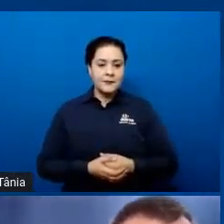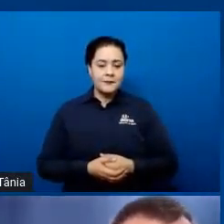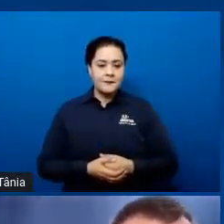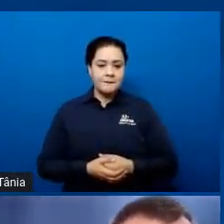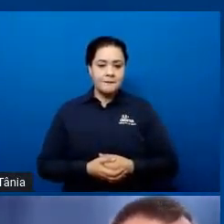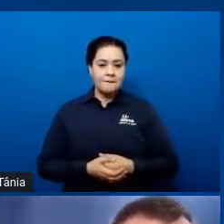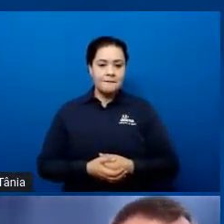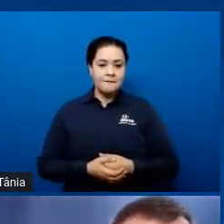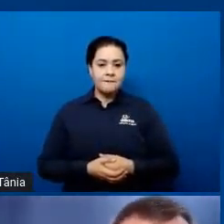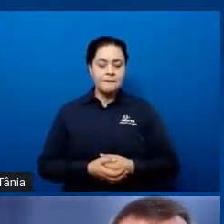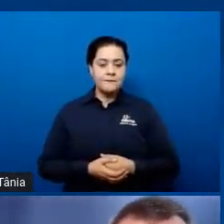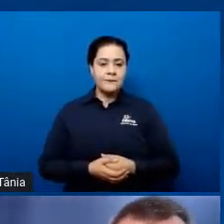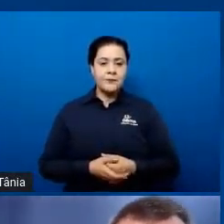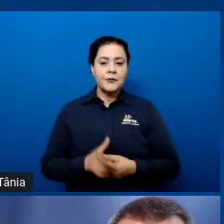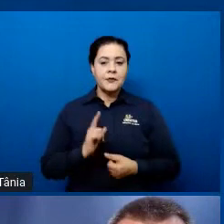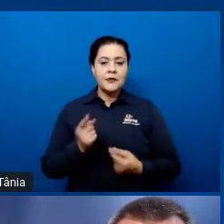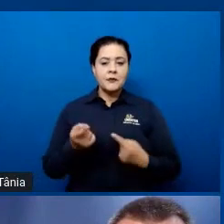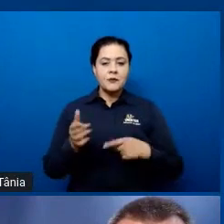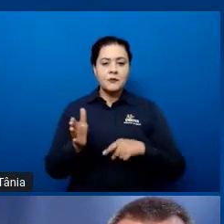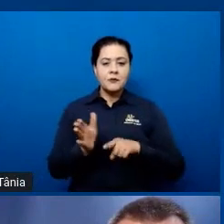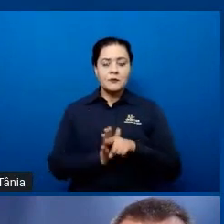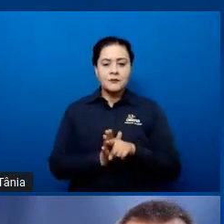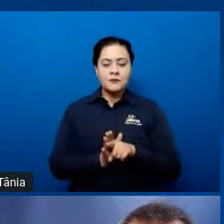Eu vi que tem uma pergunta ali do.